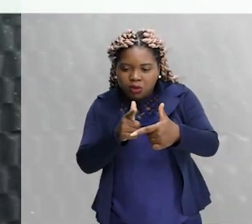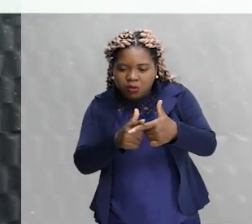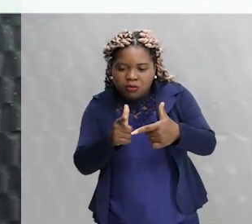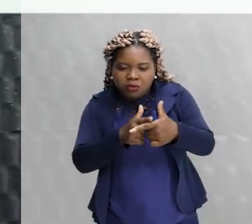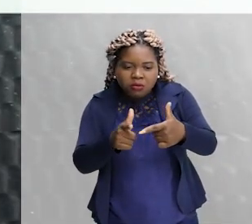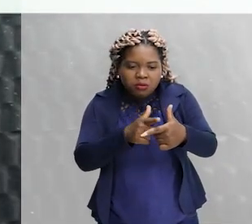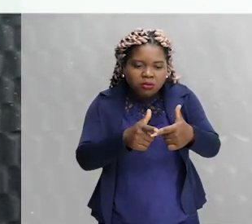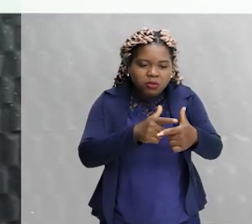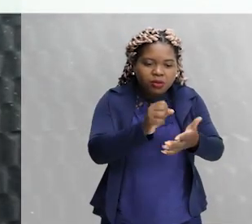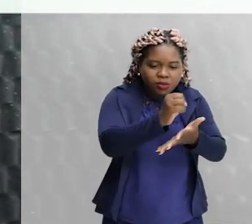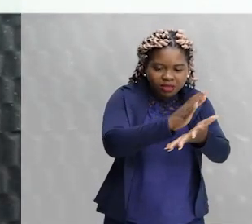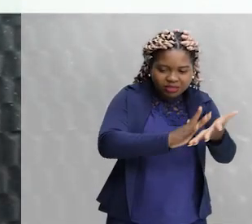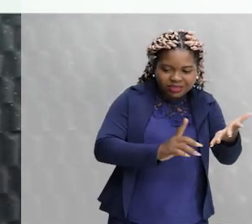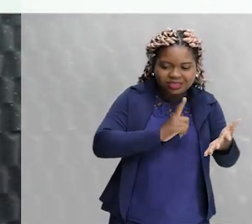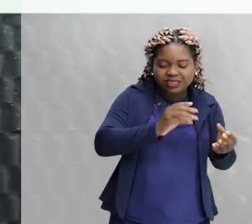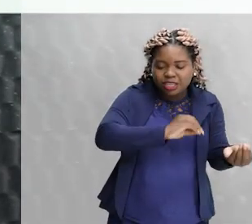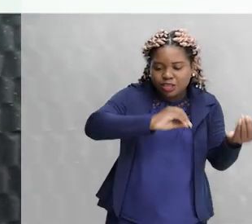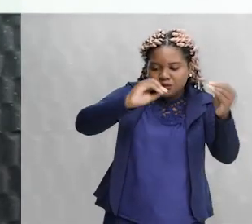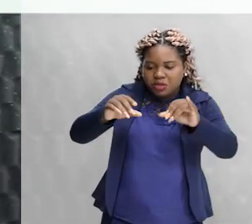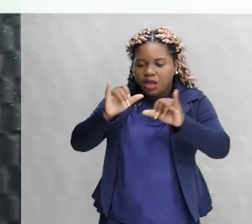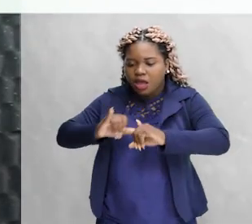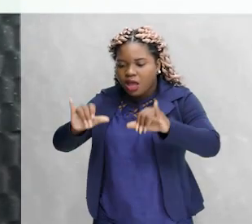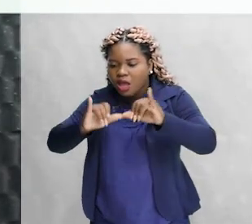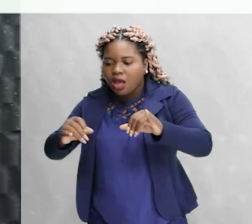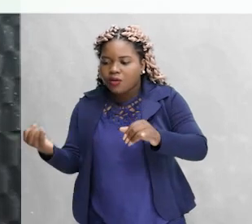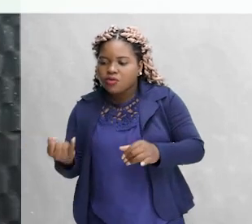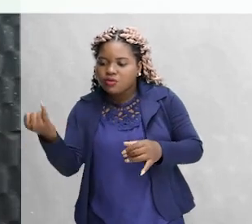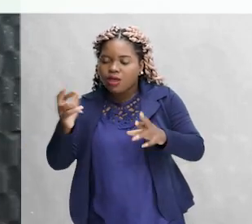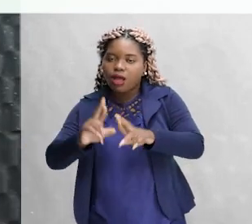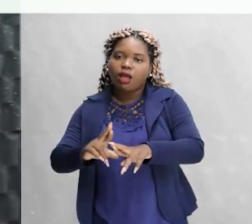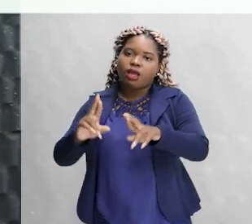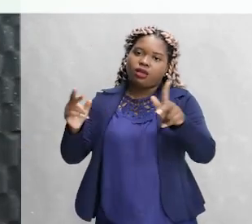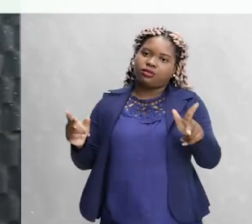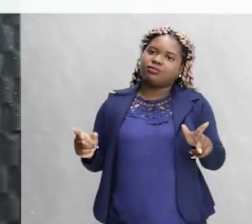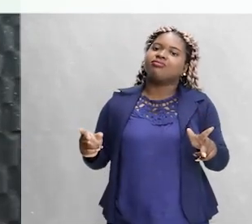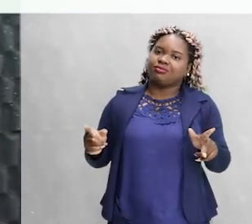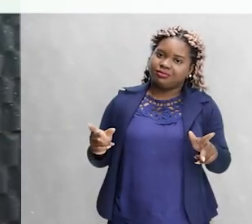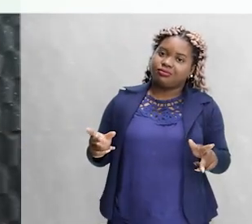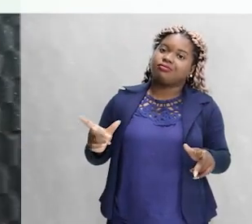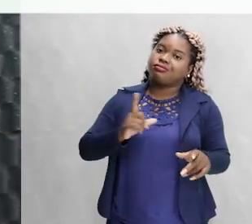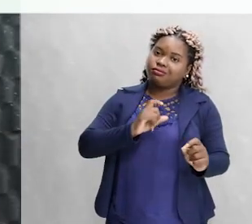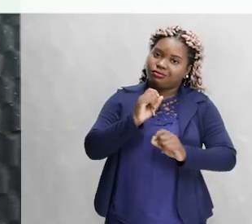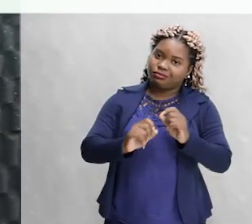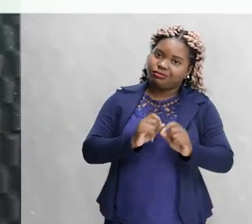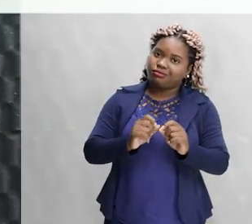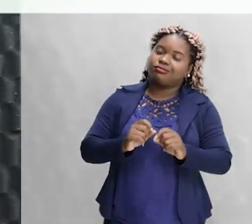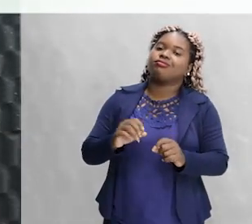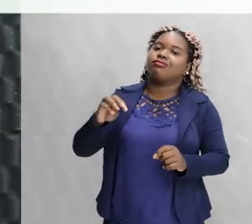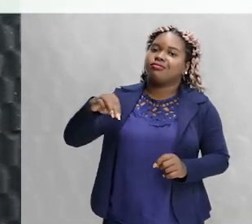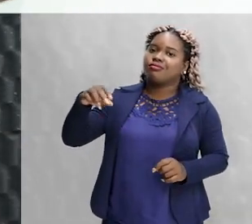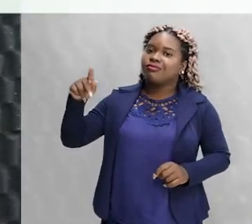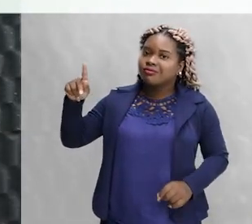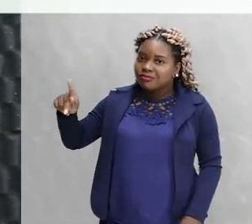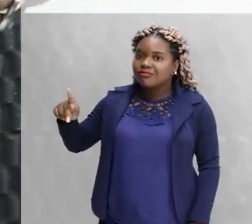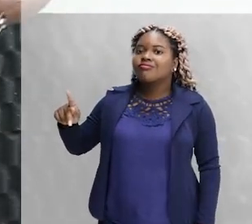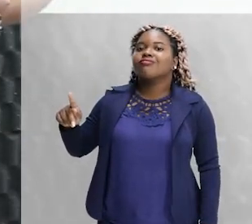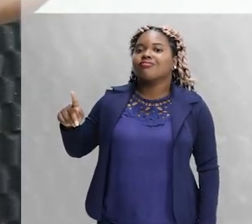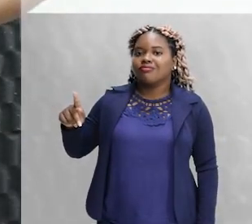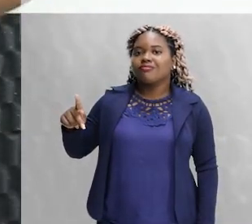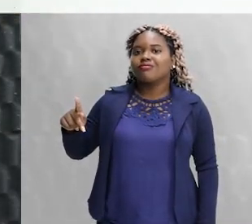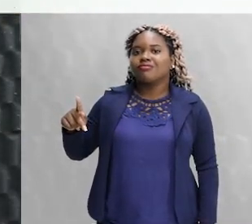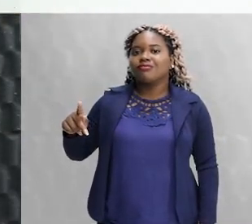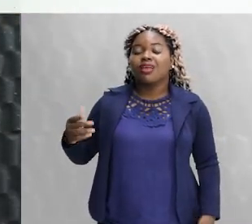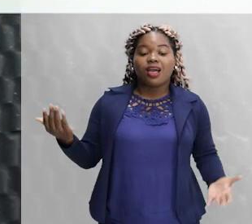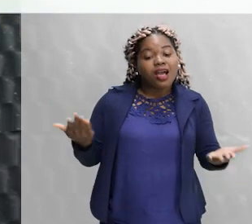ele coloca os dados com importâncias diferentes, aí você está diante de uma média aritmética